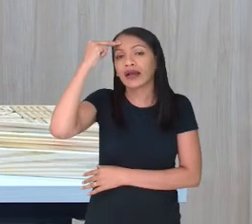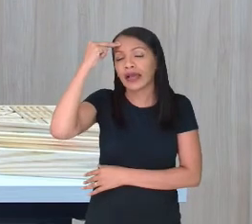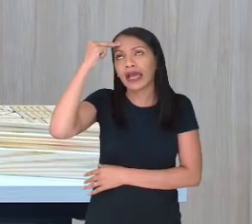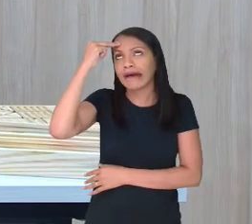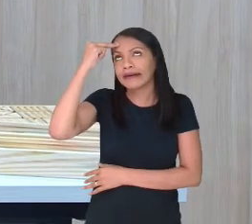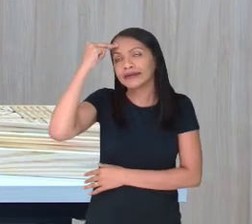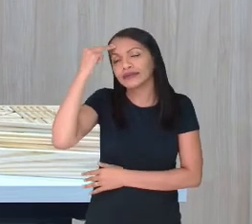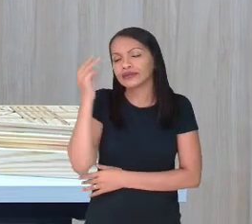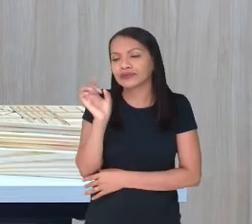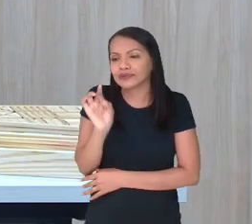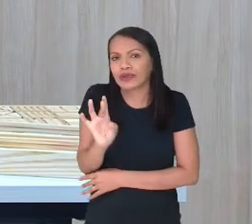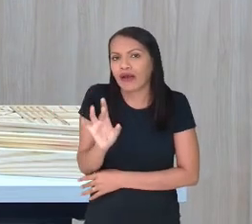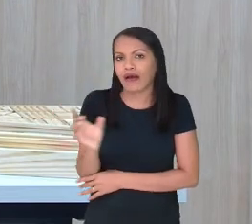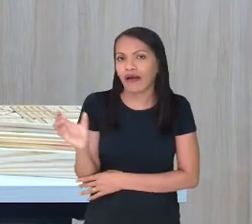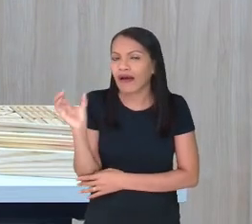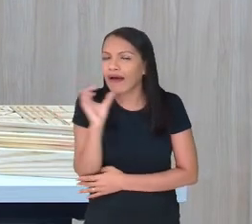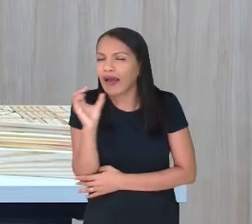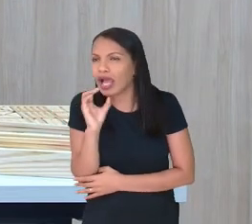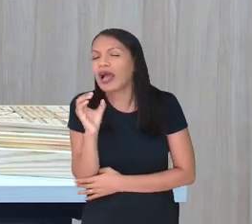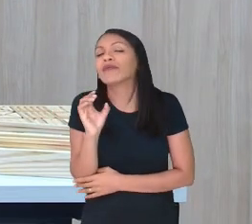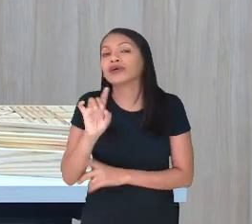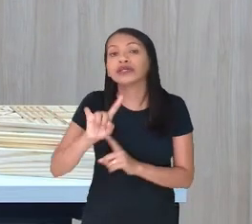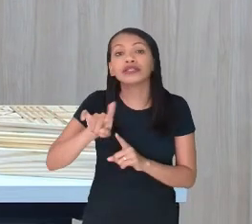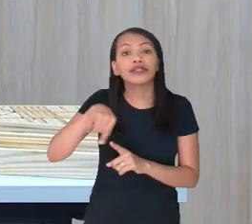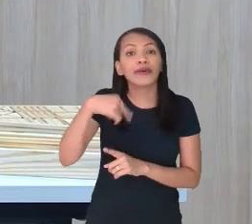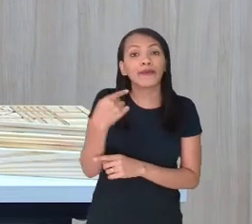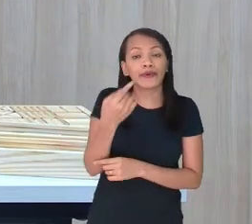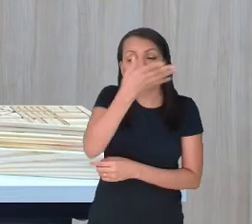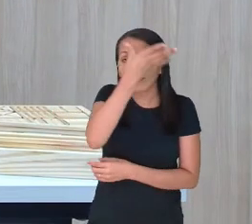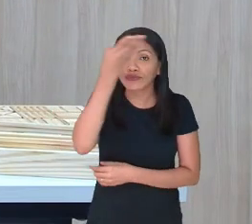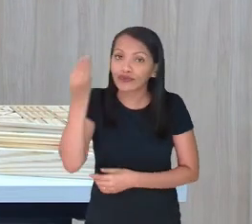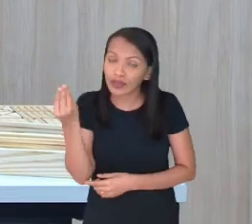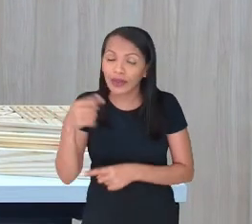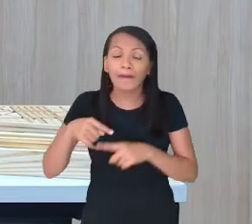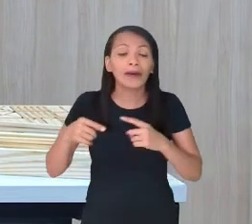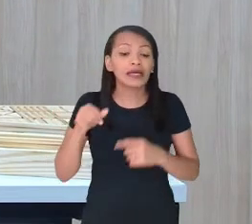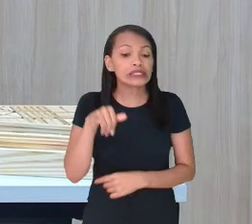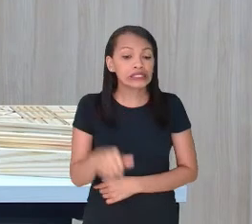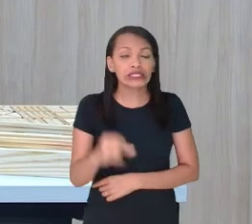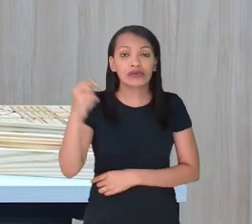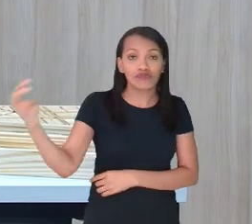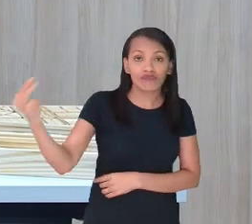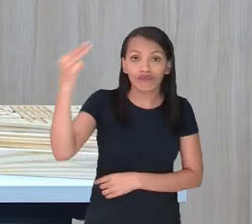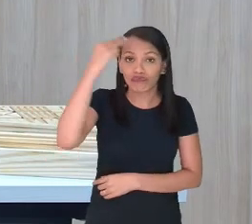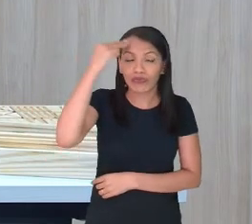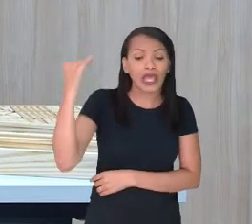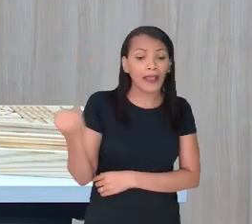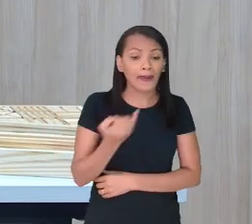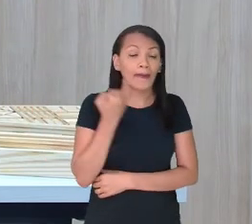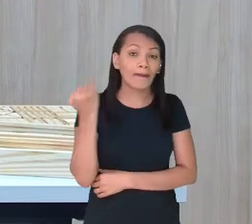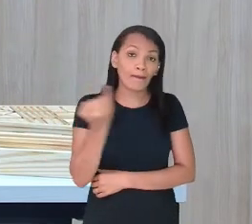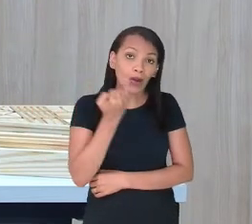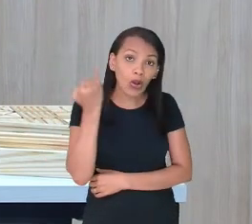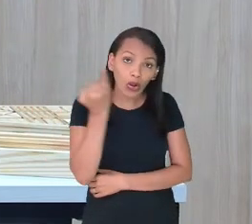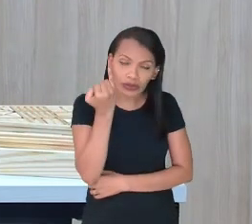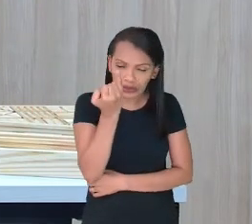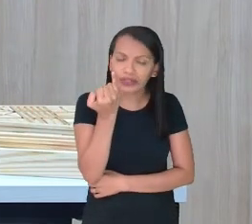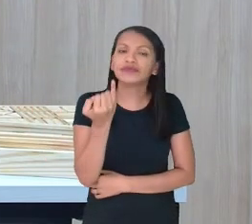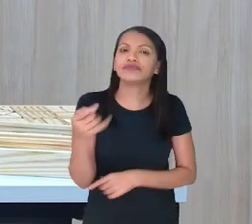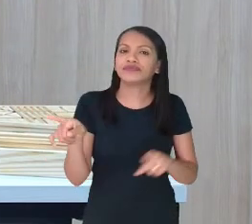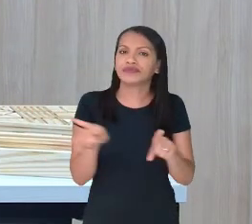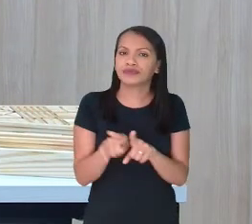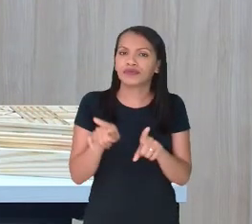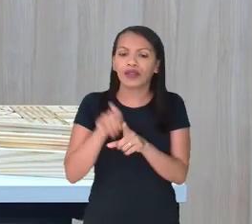guardou, selecionou aquela informação como importante. Então, memória e função cognitiva tá